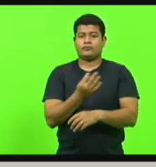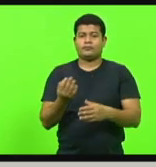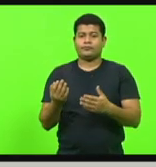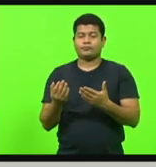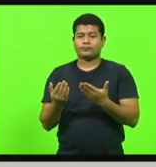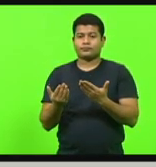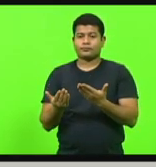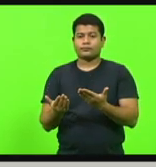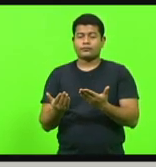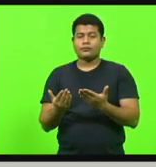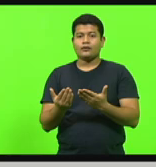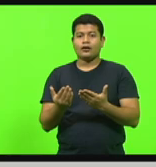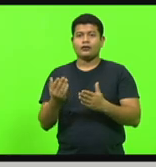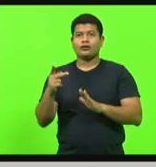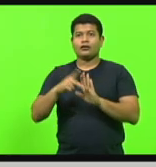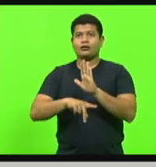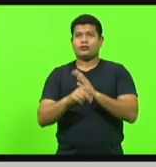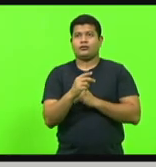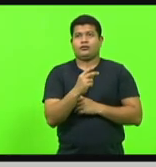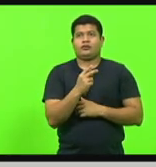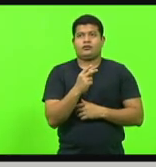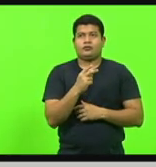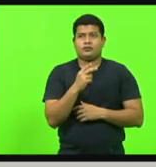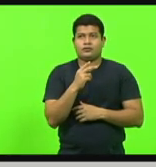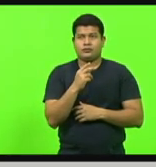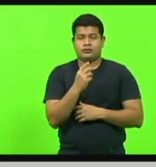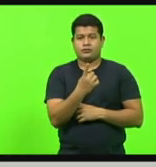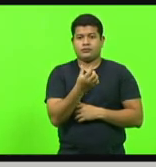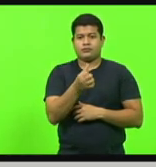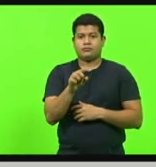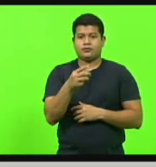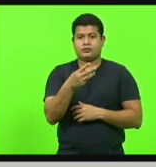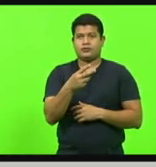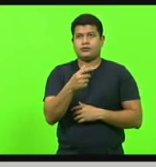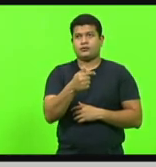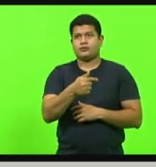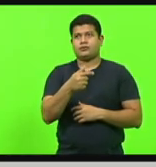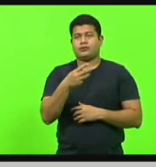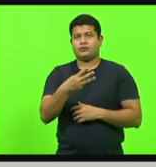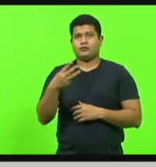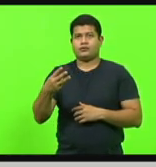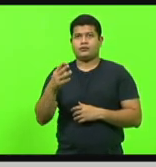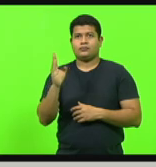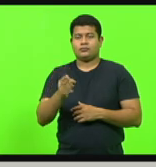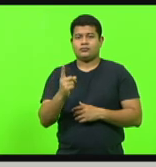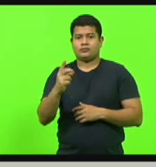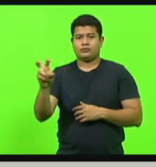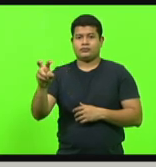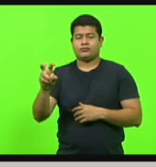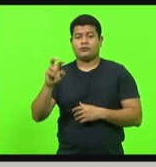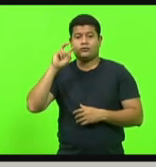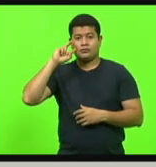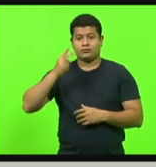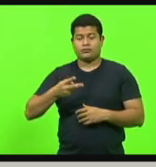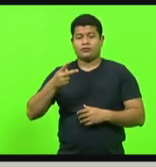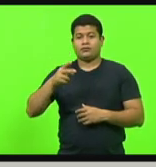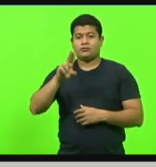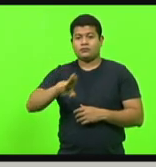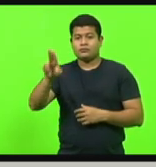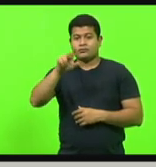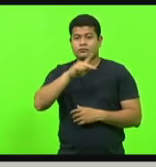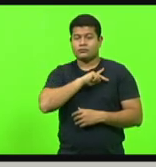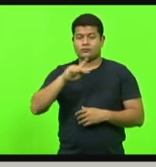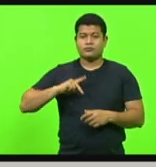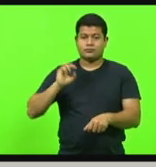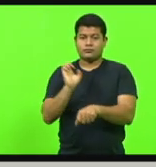de 2015, que consolida as leis que dispõe sobre o reconhecimento de utilidade pública estadual no âmbito do Estado de Santa Catarina, para